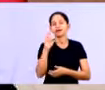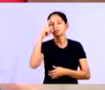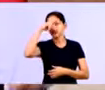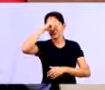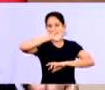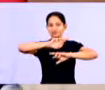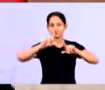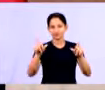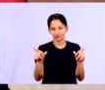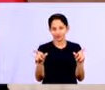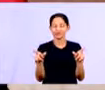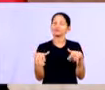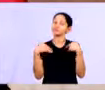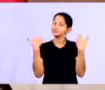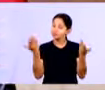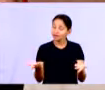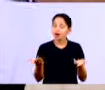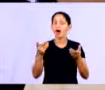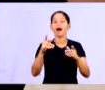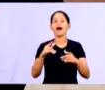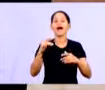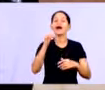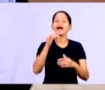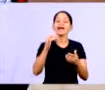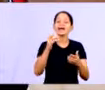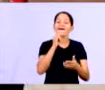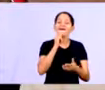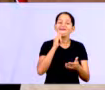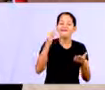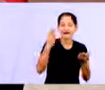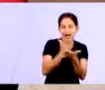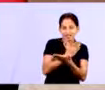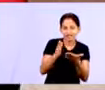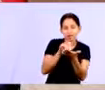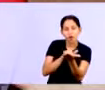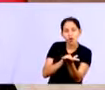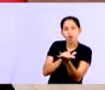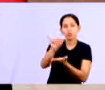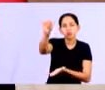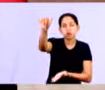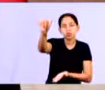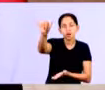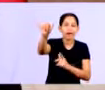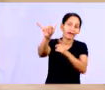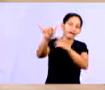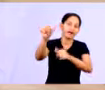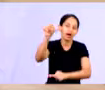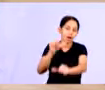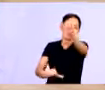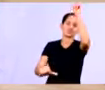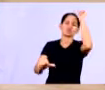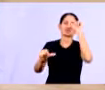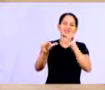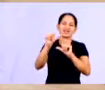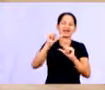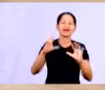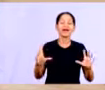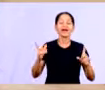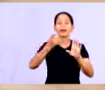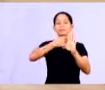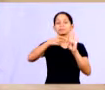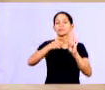ele. Alguns economistas dizem que o avião, ele decola contra o vento e não a favor do vento. Então é uma maneira de você montar